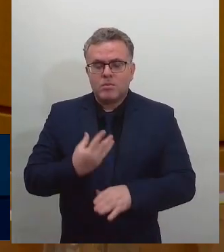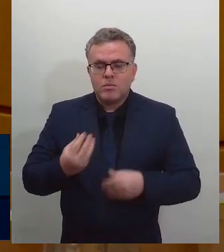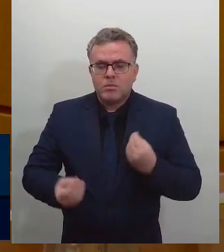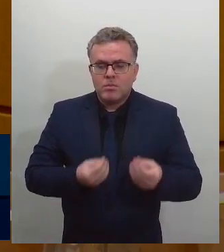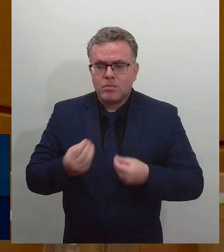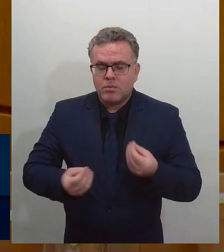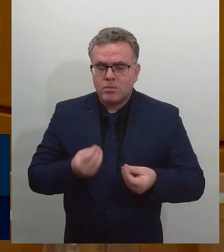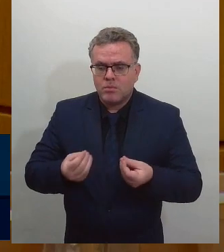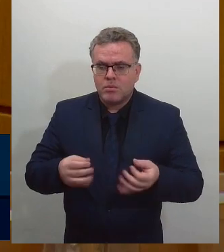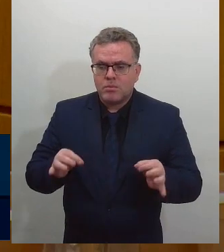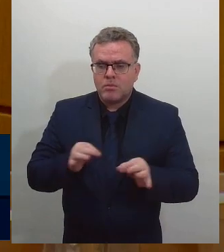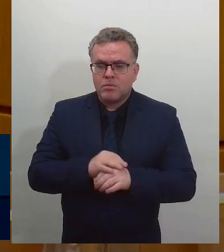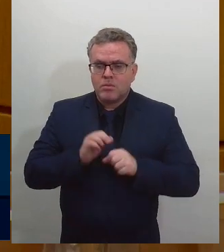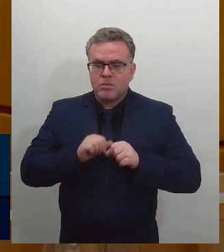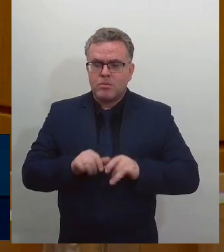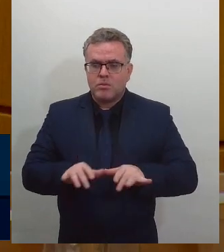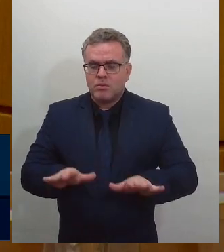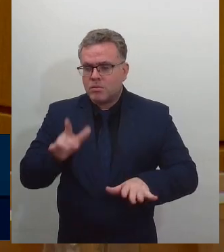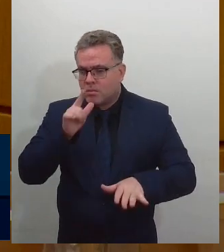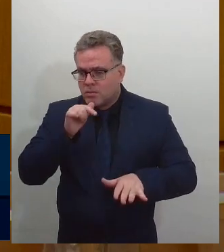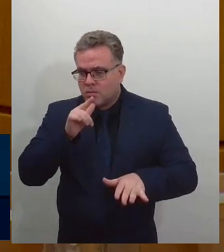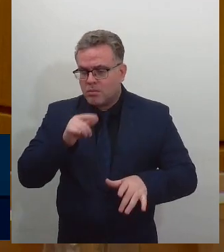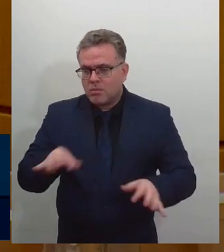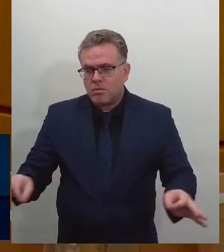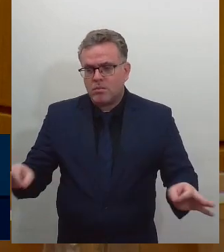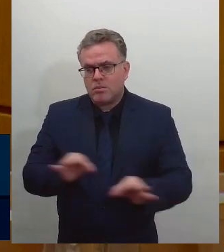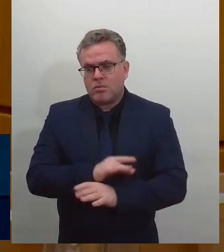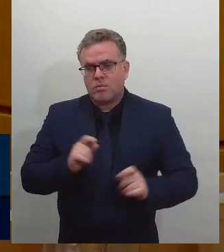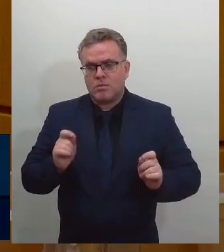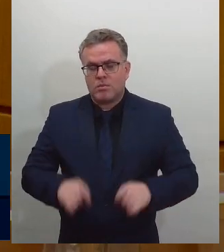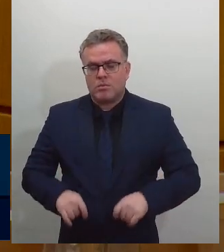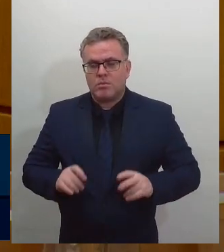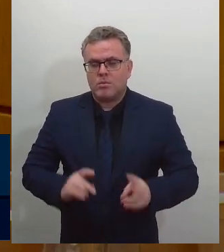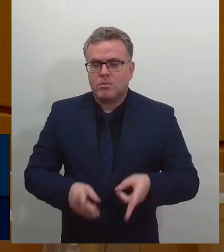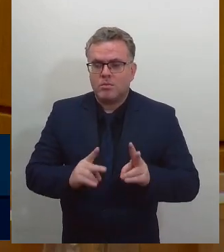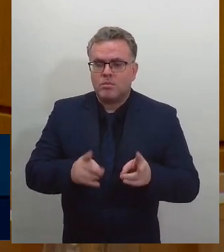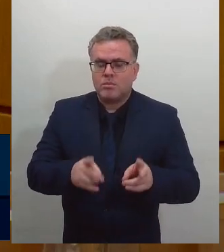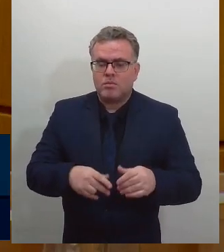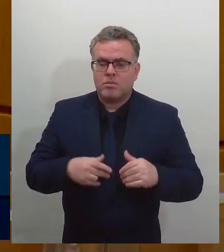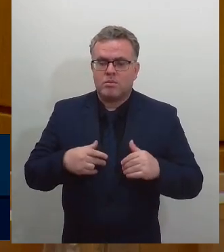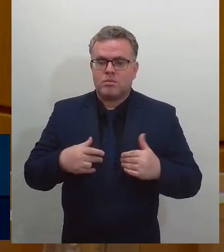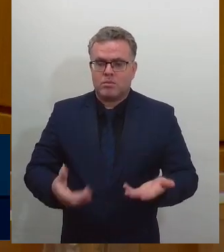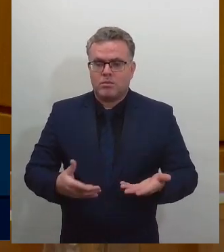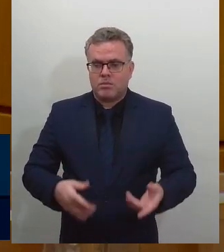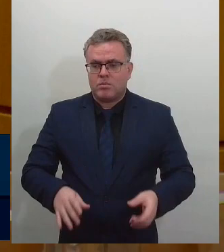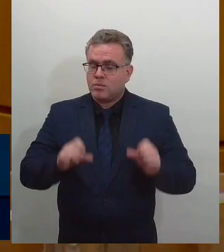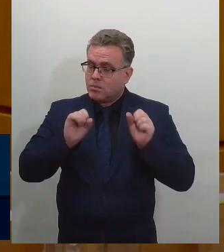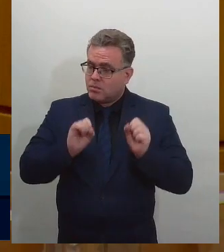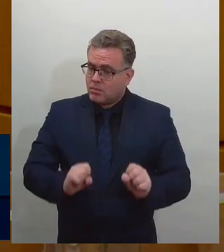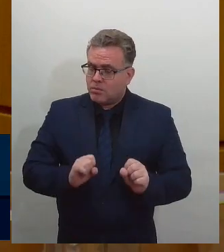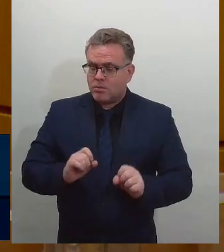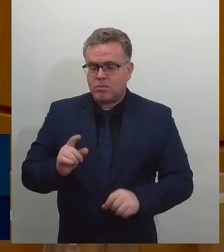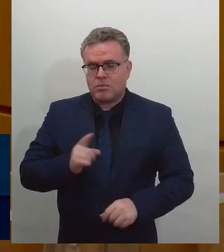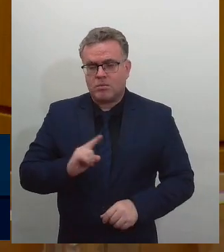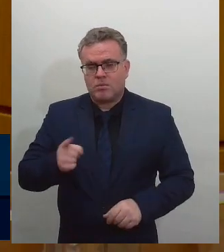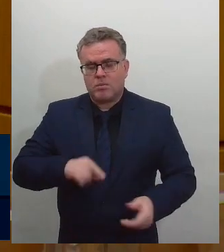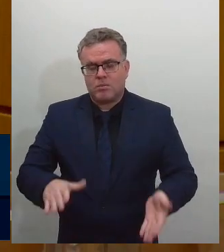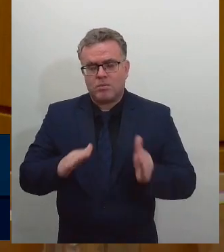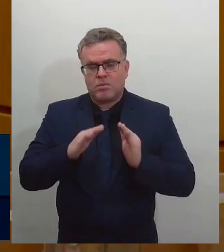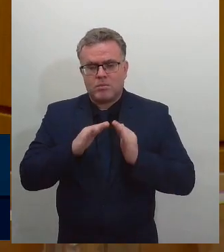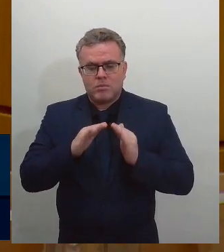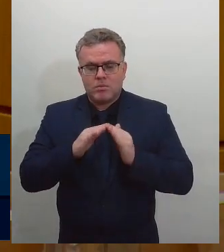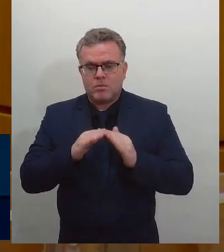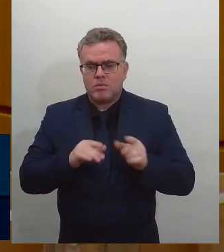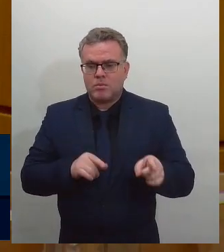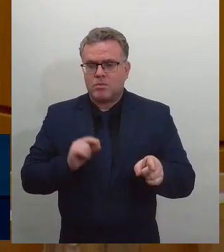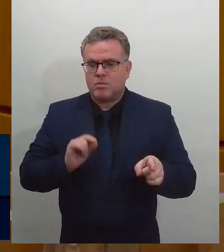E eu concluo dizendo que não é possível, eu repito sempre aqui, não é possível que a pessoa more em Lourdes, em